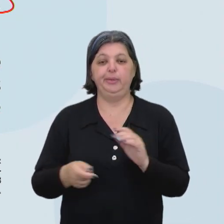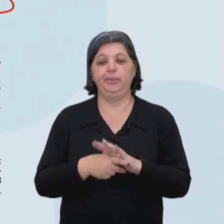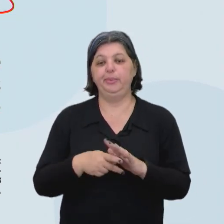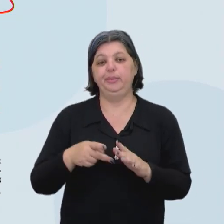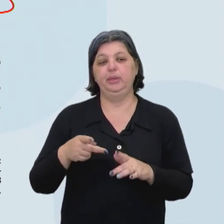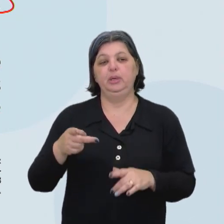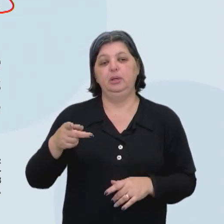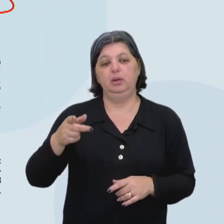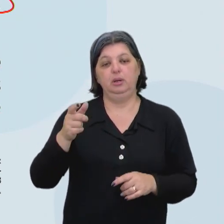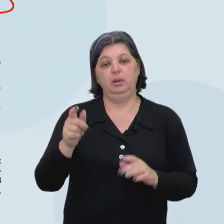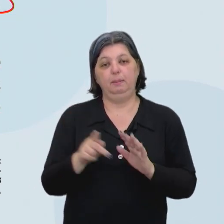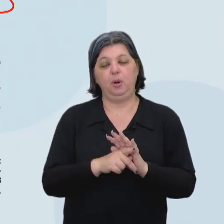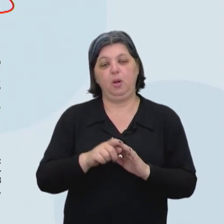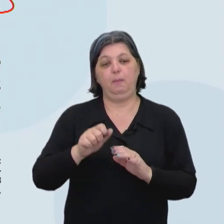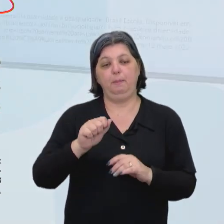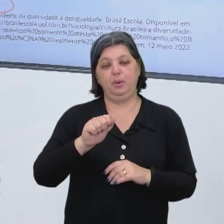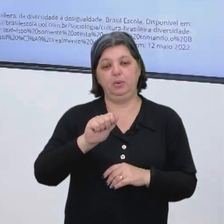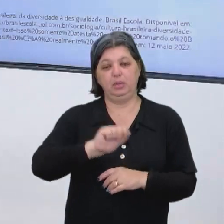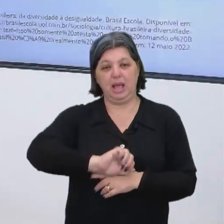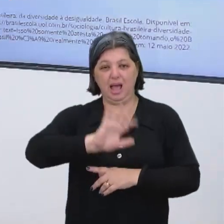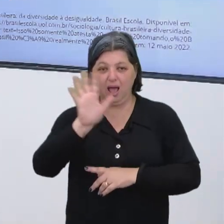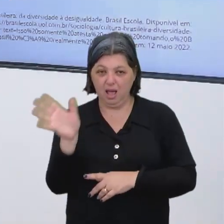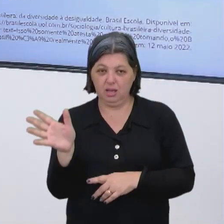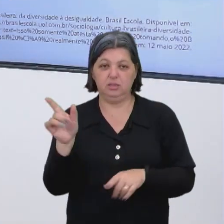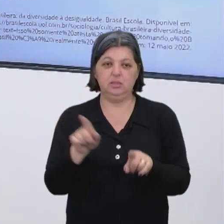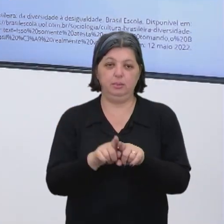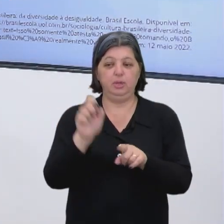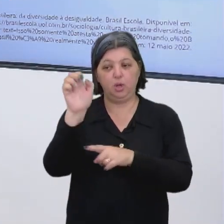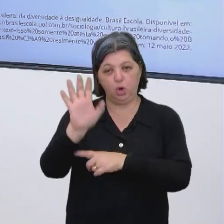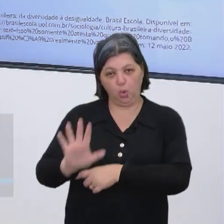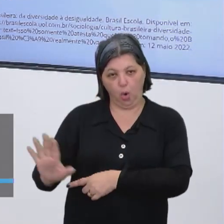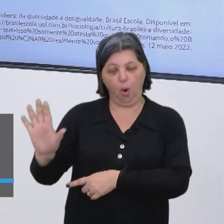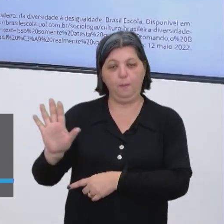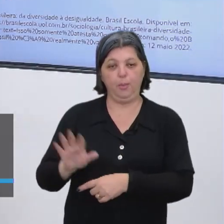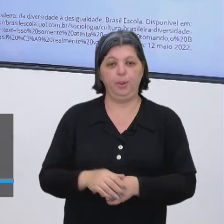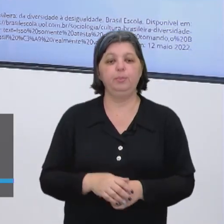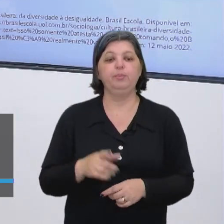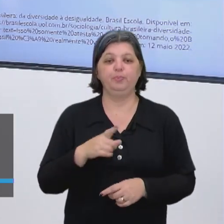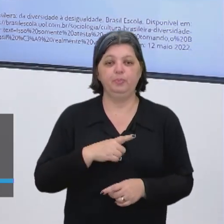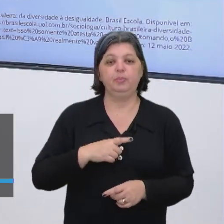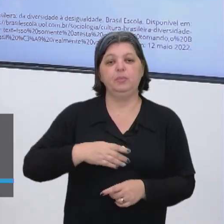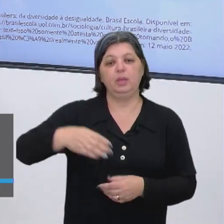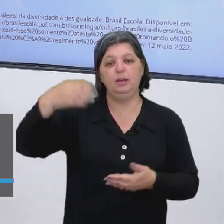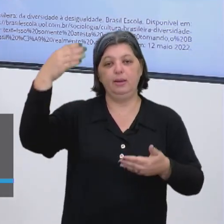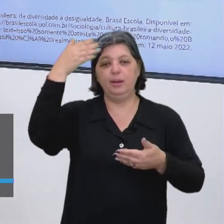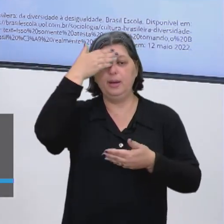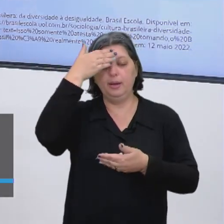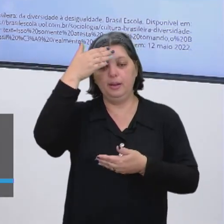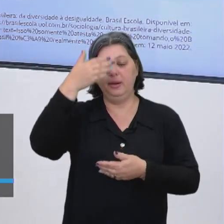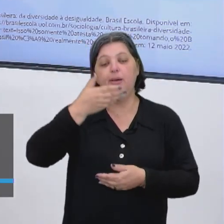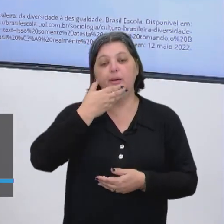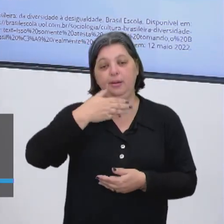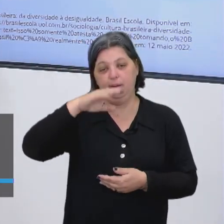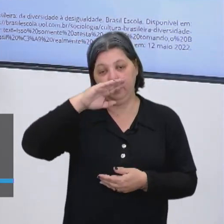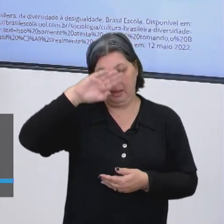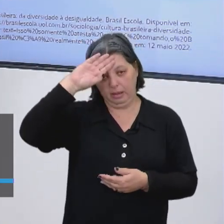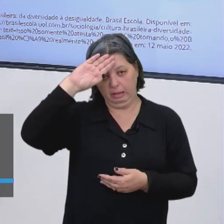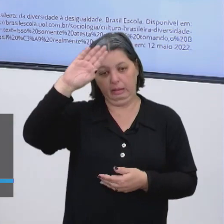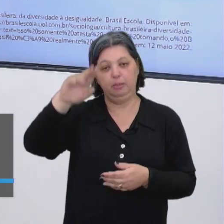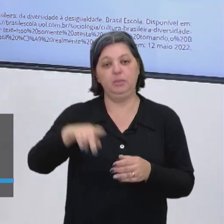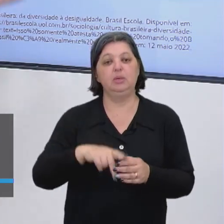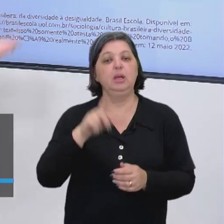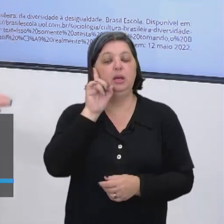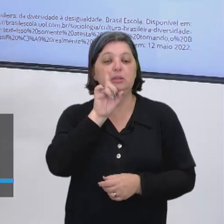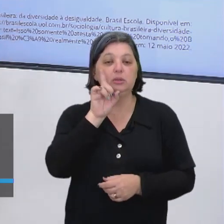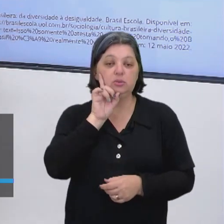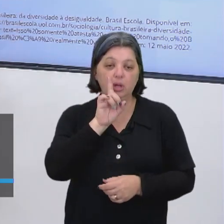só italianos e alemães, mas uma grande diversidade de povos europeus, né? De árabes, de americanos, de pessoas